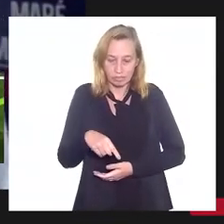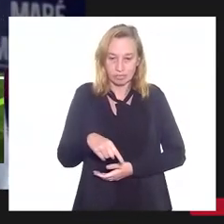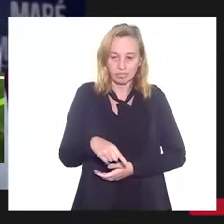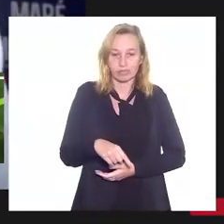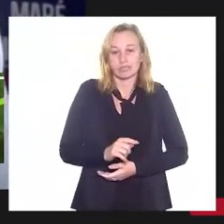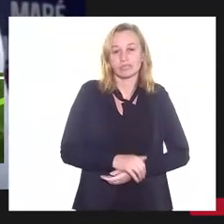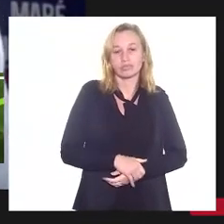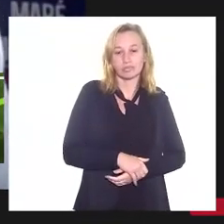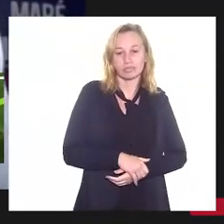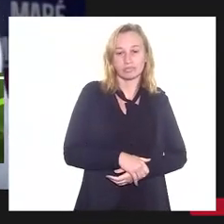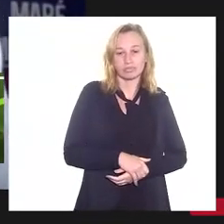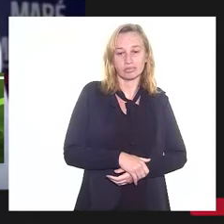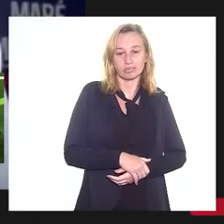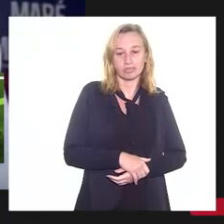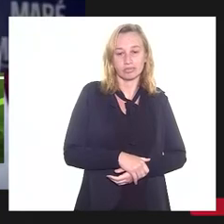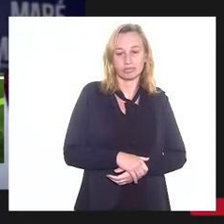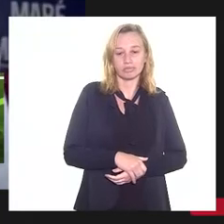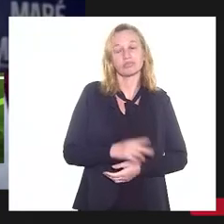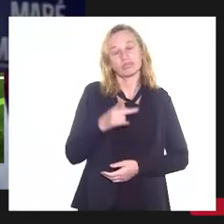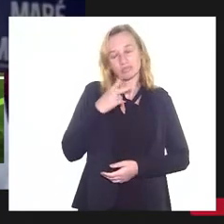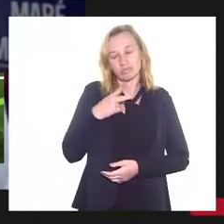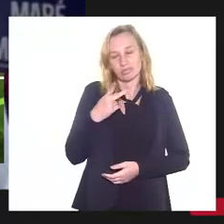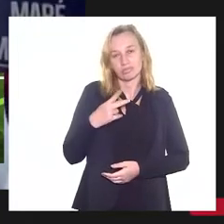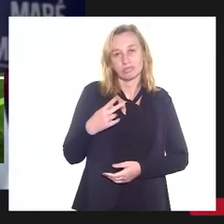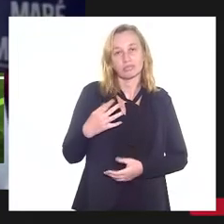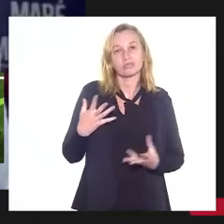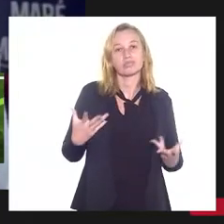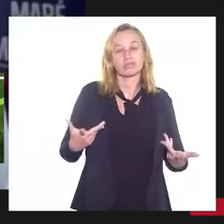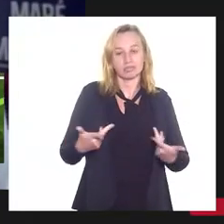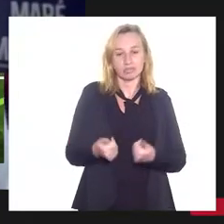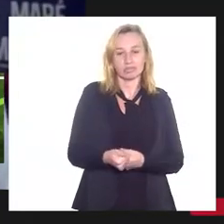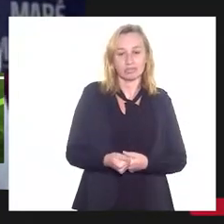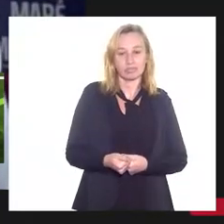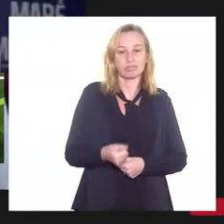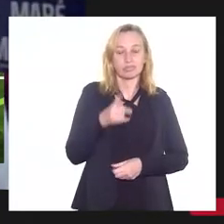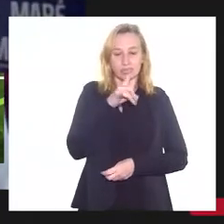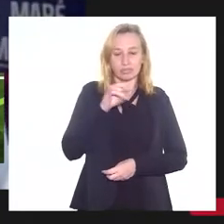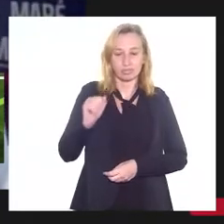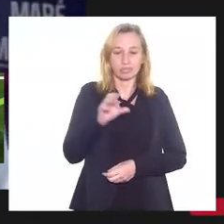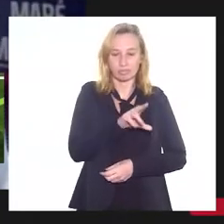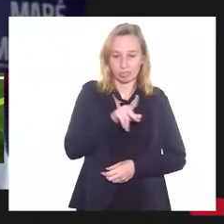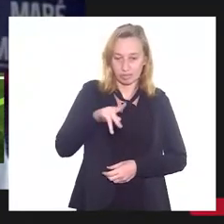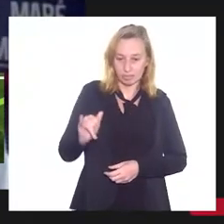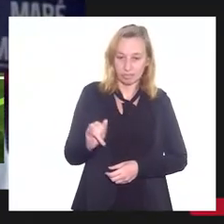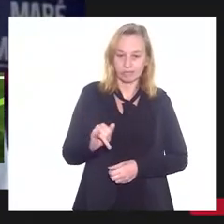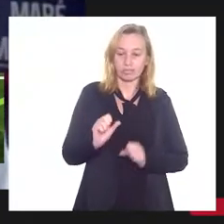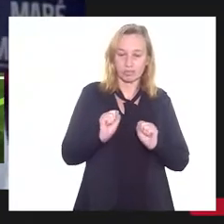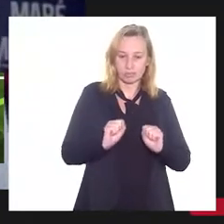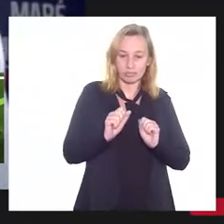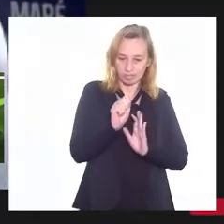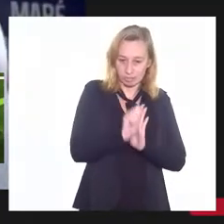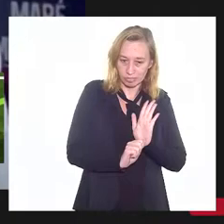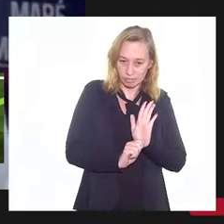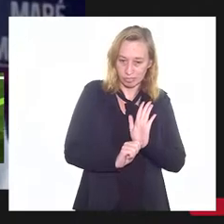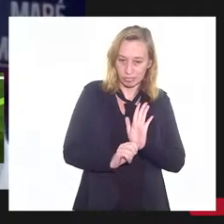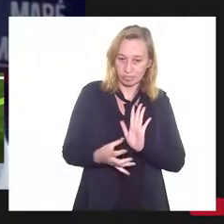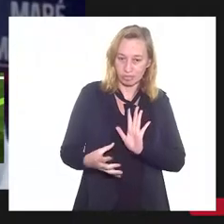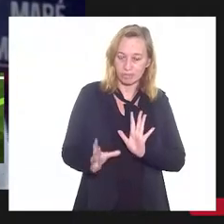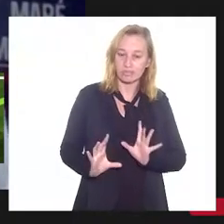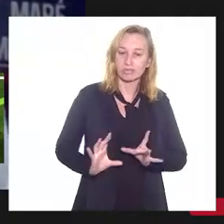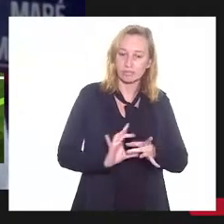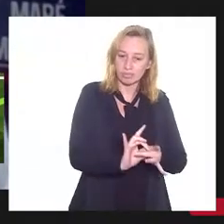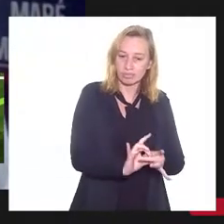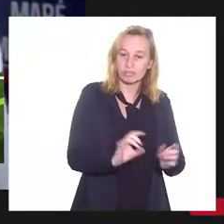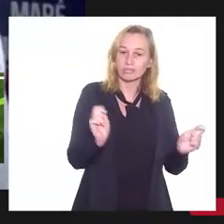Gonçalves por terem abrilhantado aí amanhã desse dia ei ei que possamos fazer esse relatório o engajado